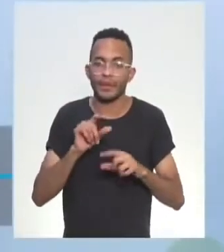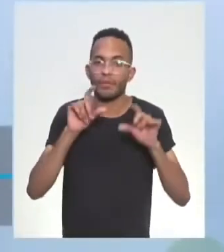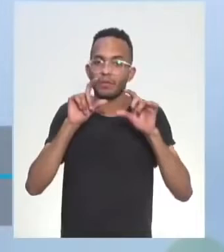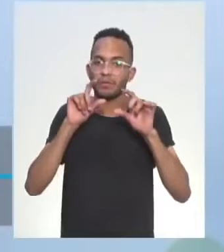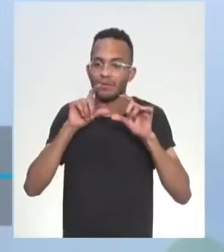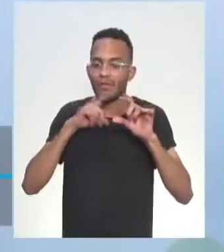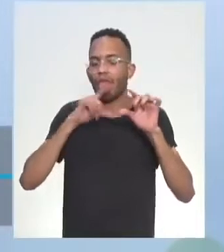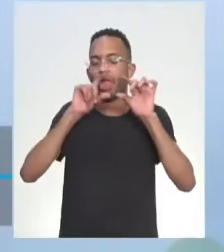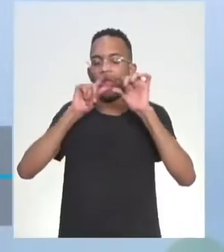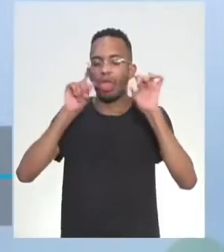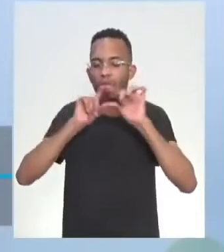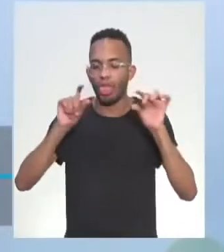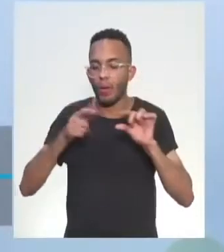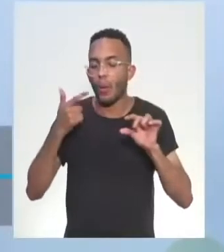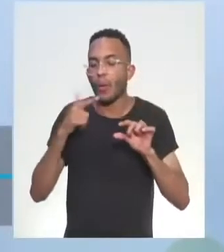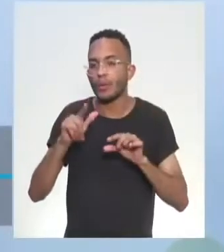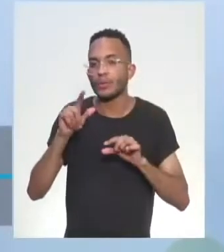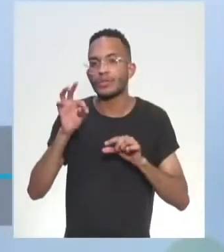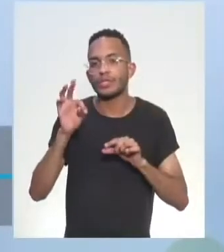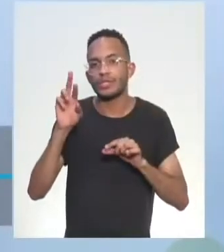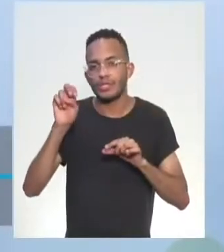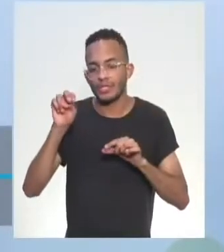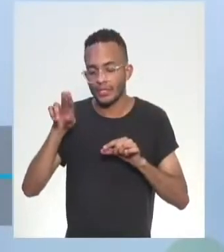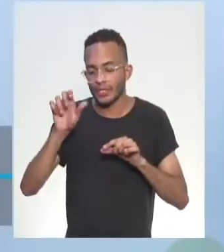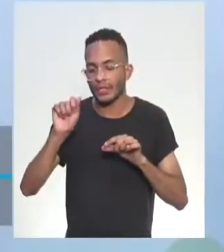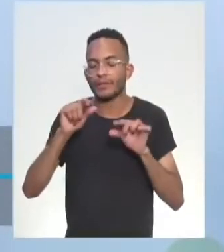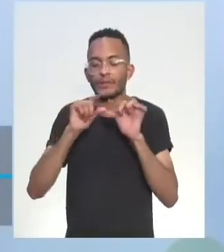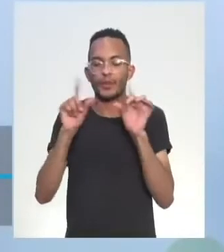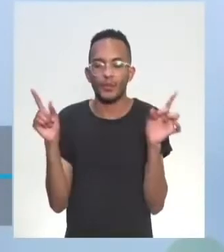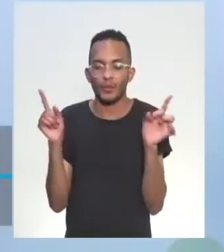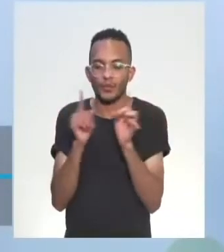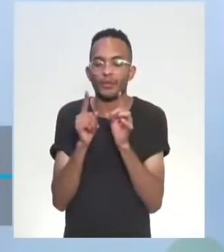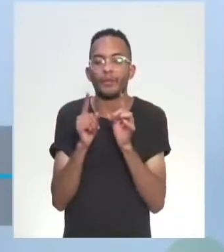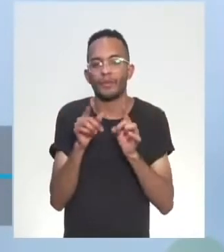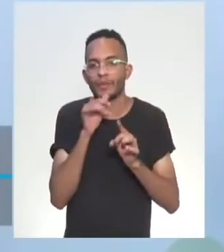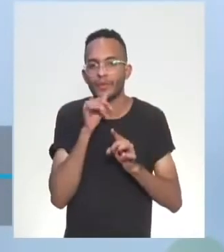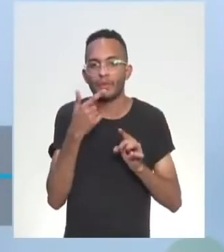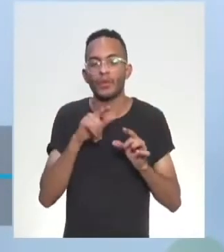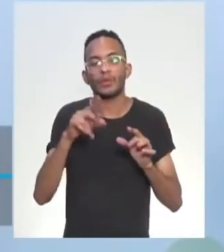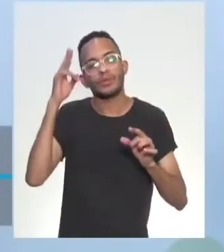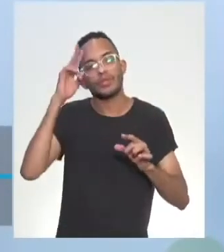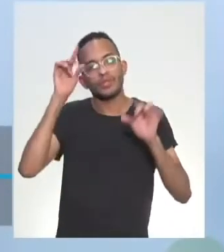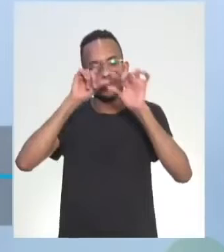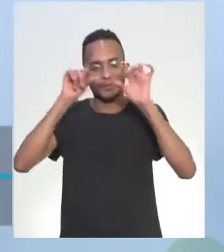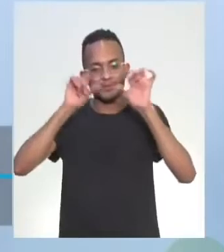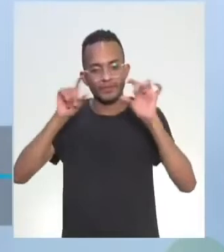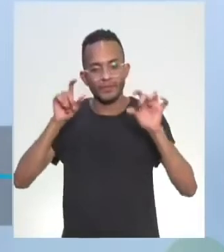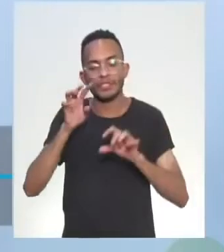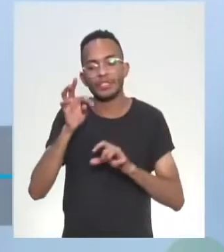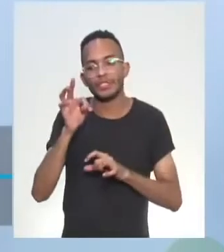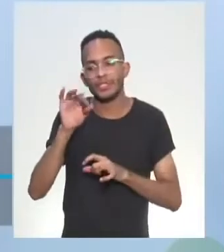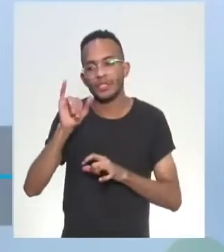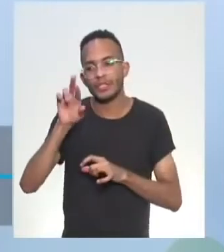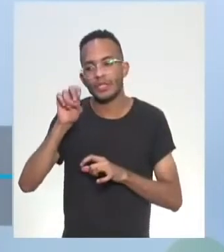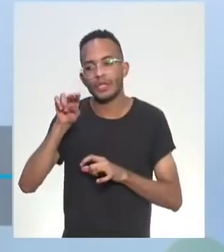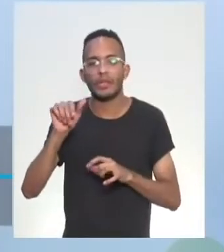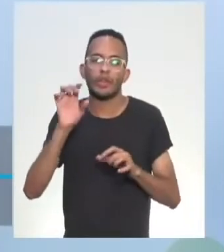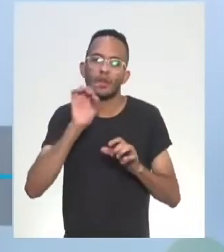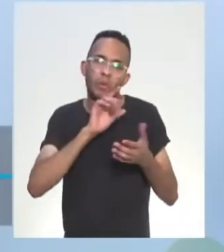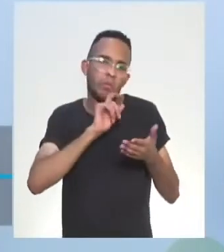mais extensos, tirinhas não. A aluna Amanda. Quadrinhos são histórias, tirinhas são